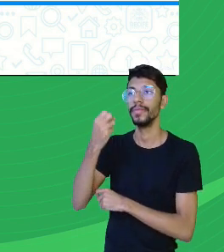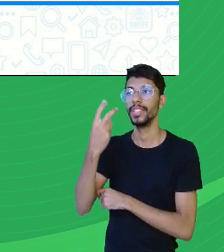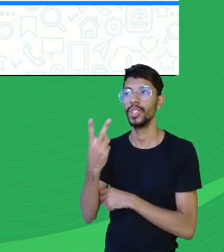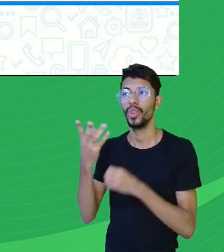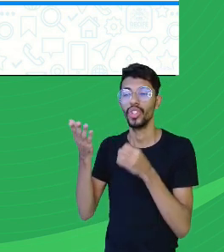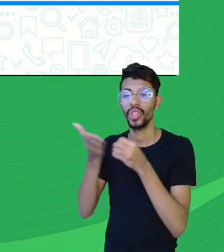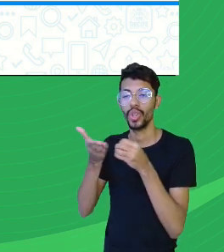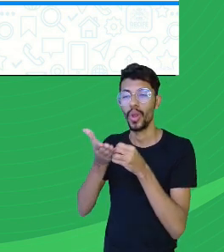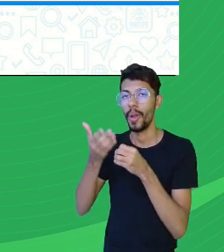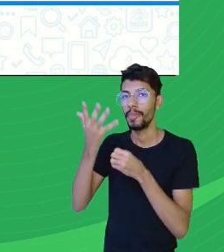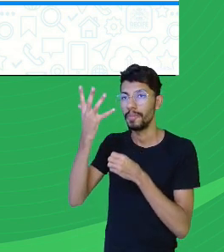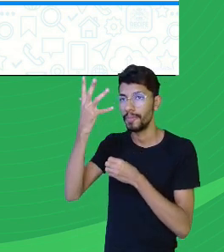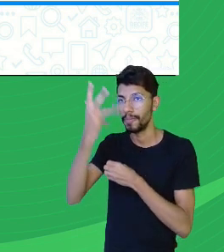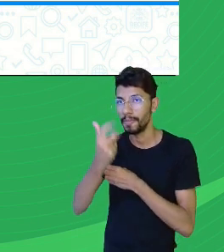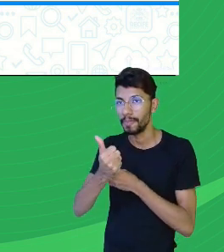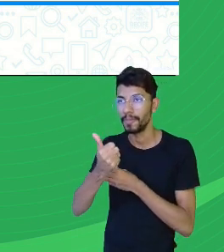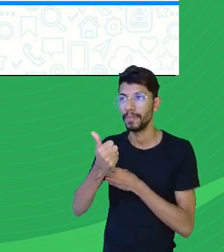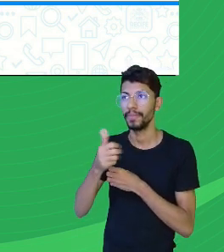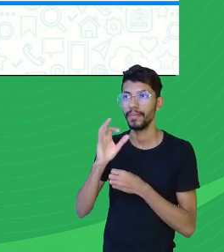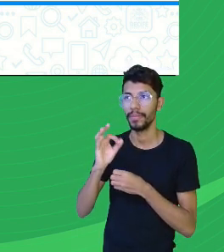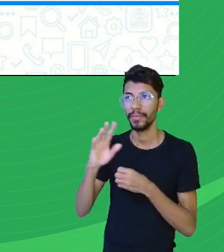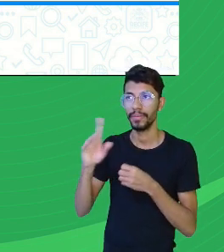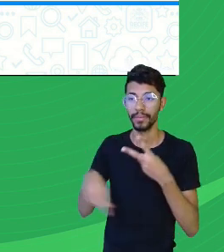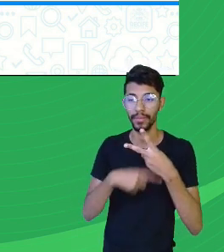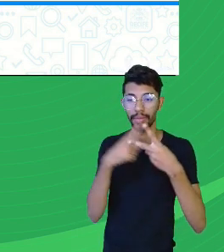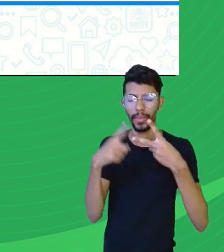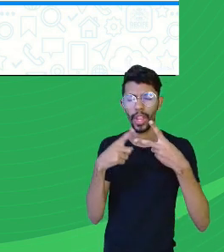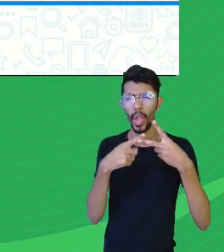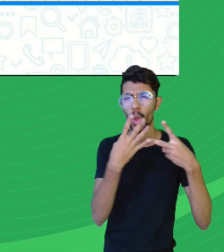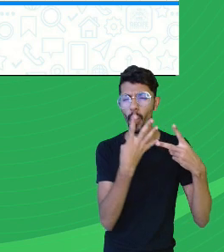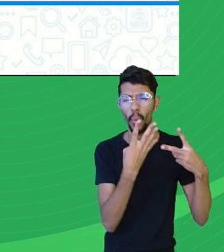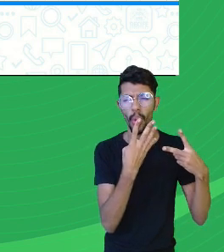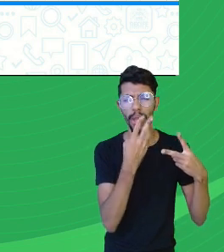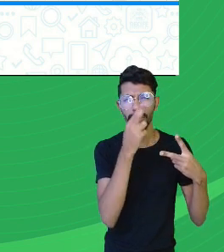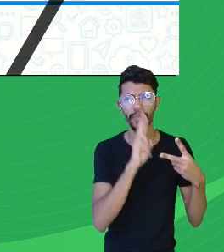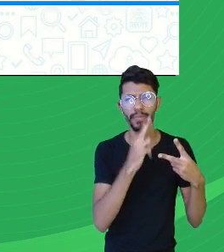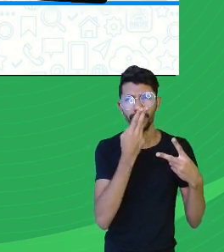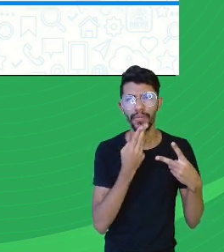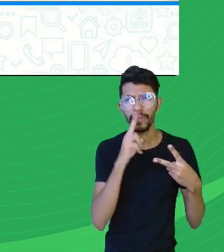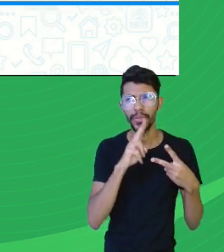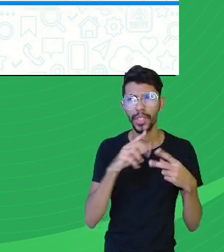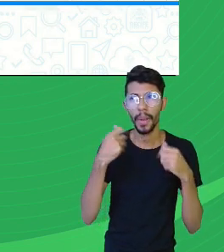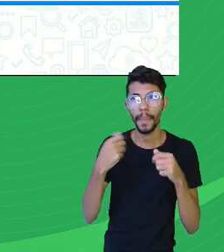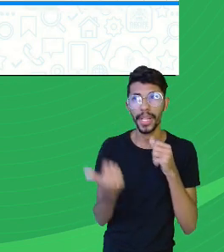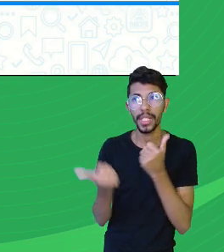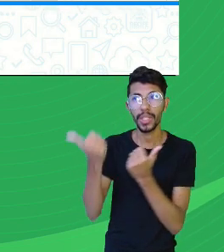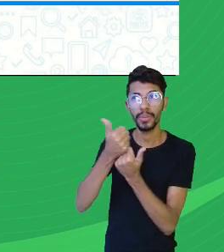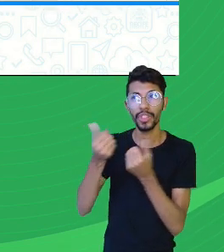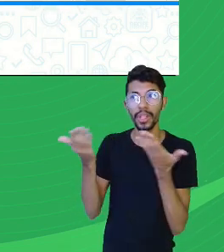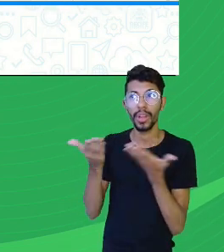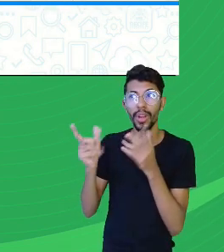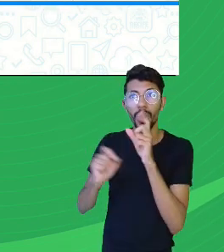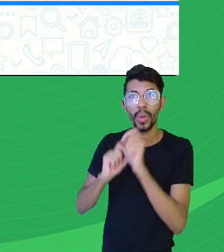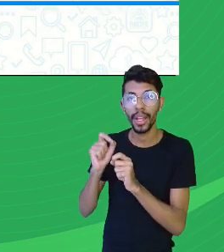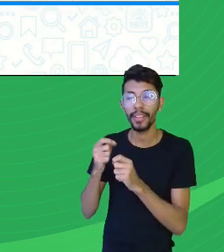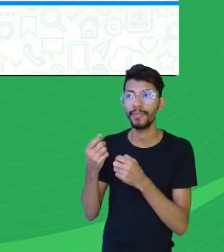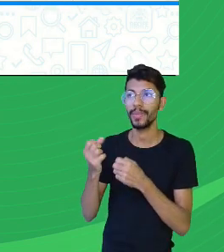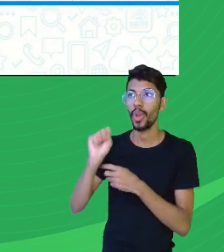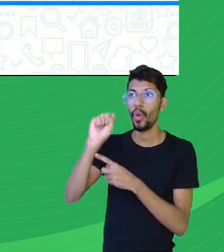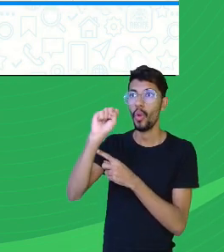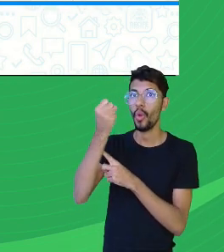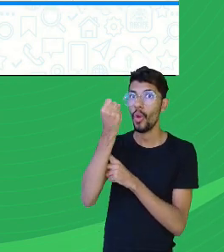de leite para fazer as 2 receitas. 4 bolas de sorvetes. Eu vou precisar de quantas agora? Olha